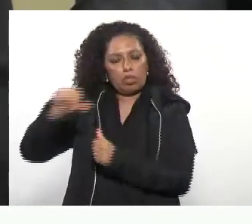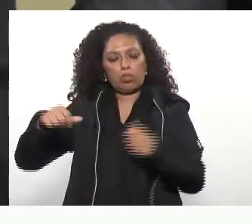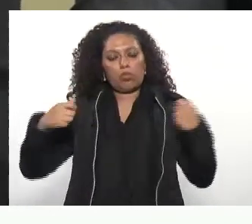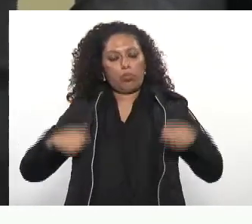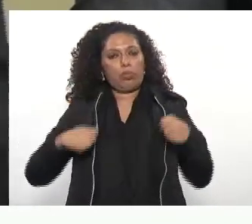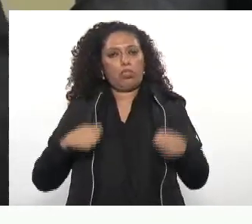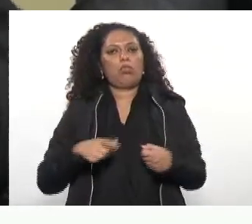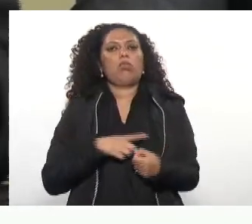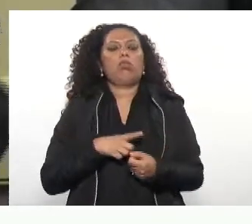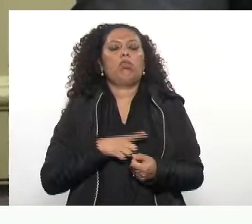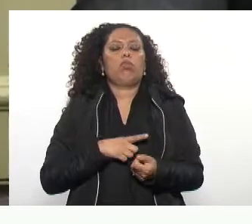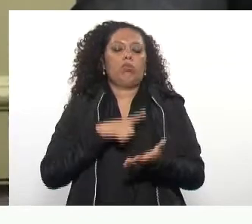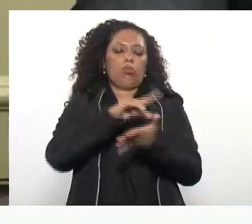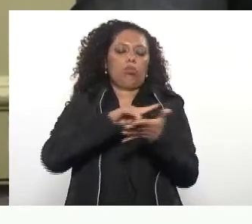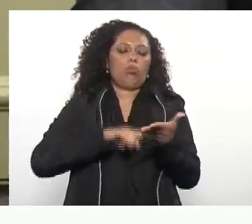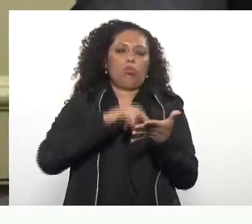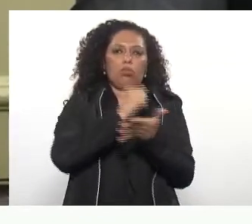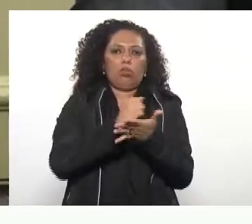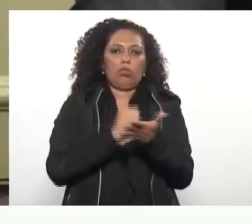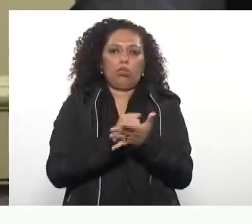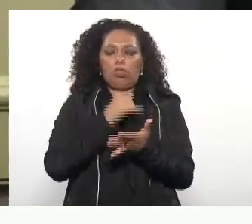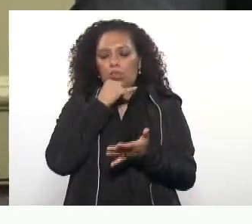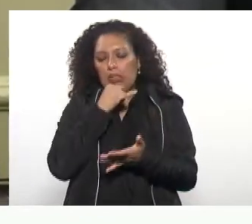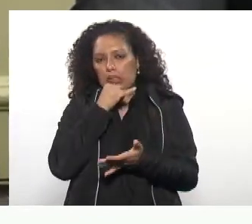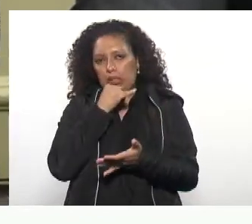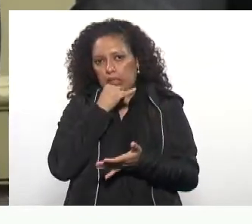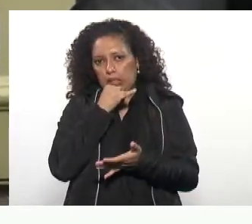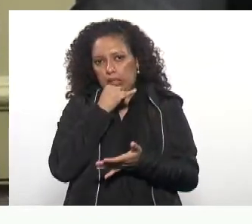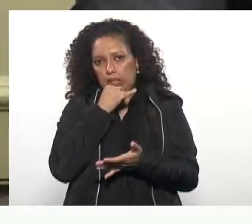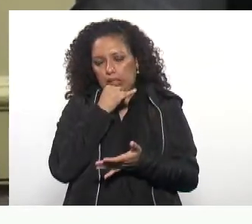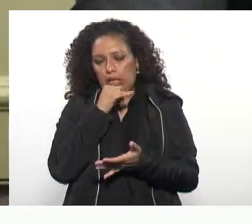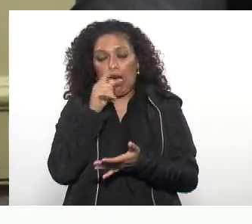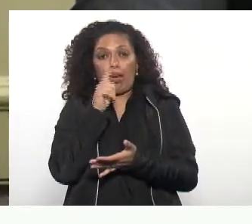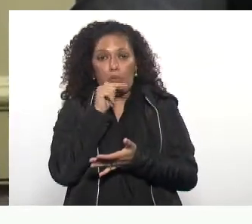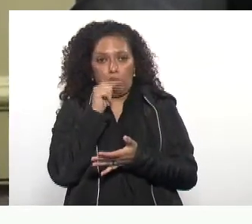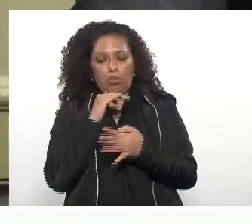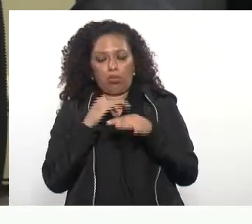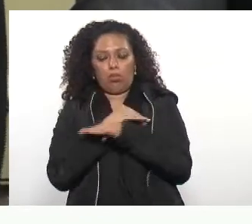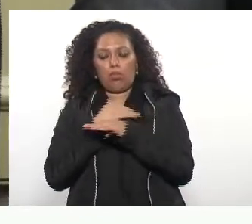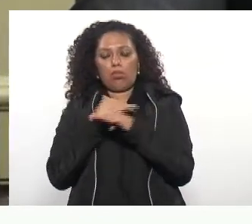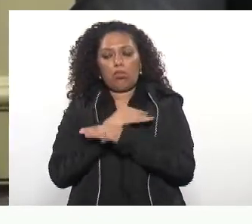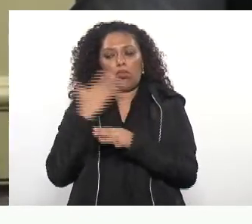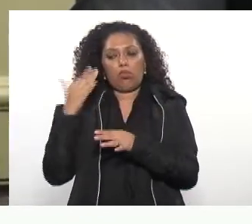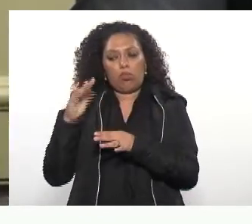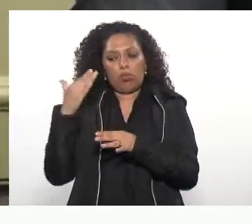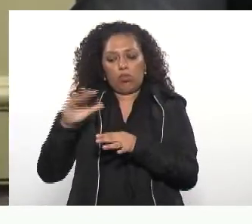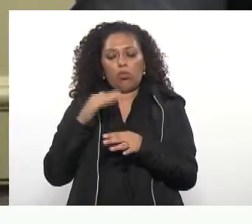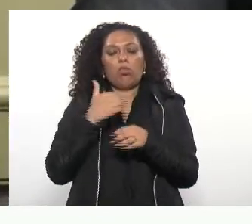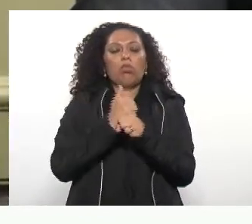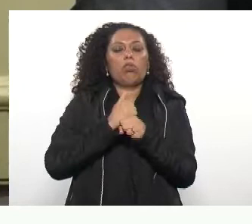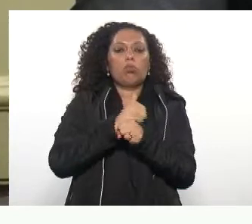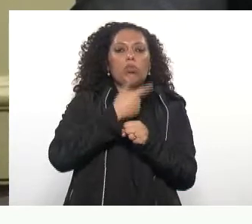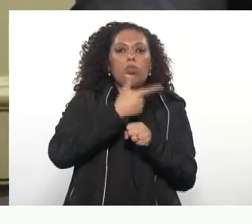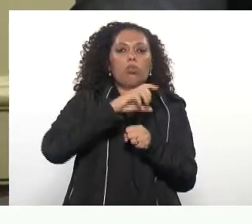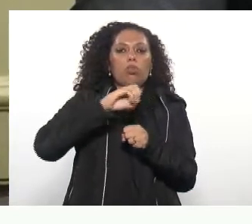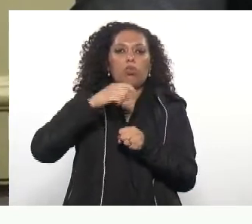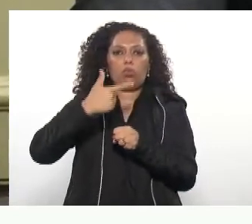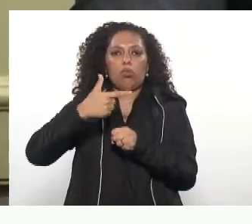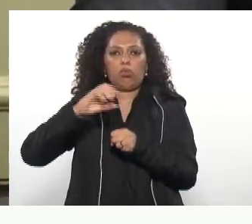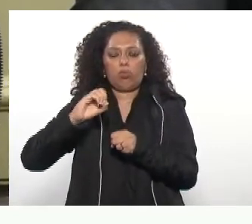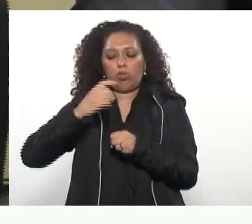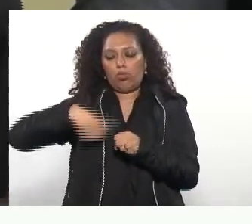aquele contrato. Eu vou dar o exemplo, por exemplo, da Águas de Niterói, que agora, em 2020, vamos alcançar